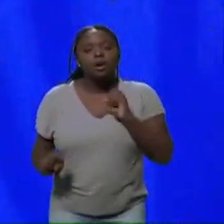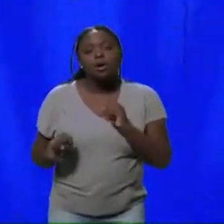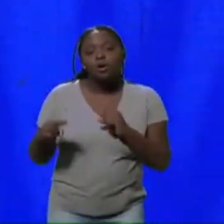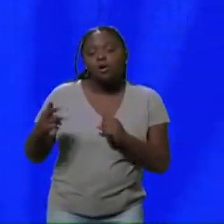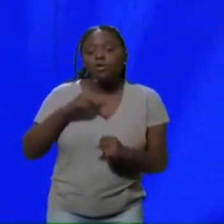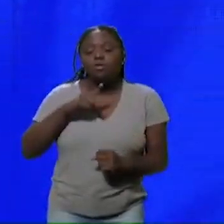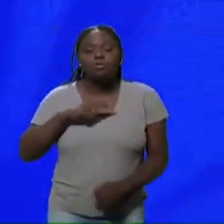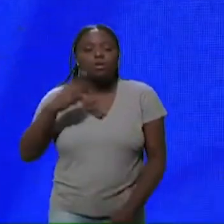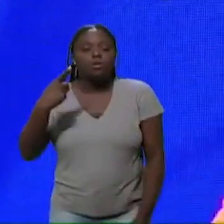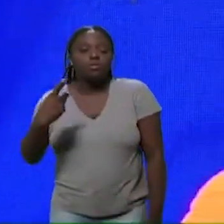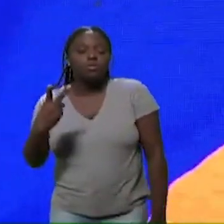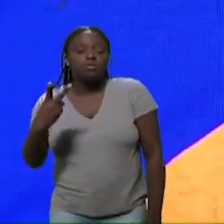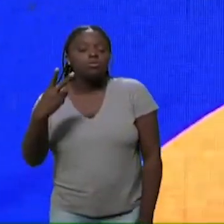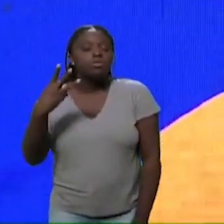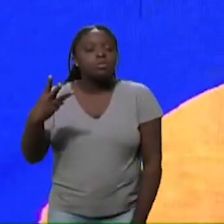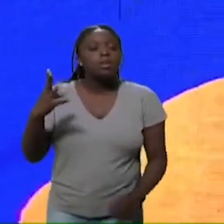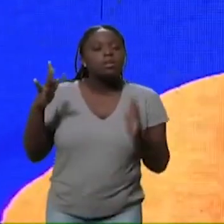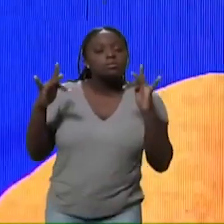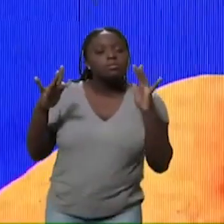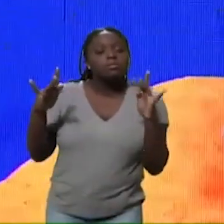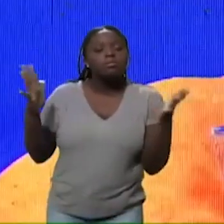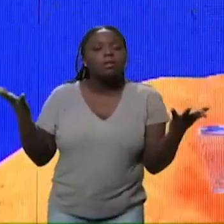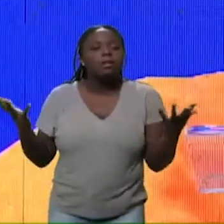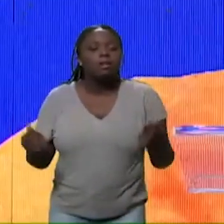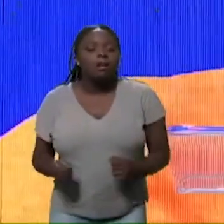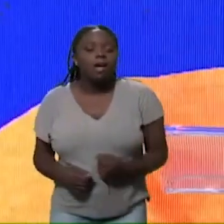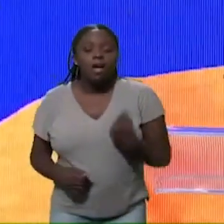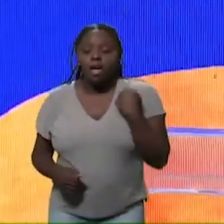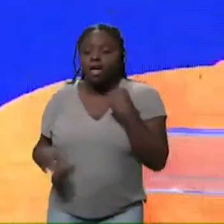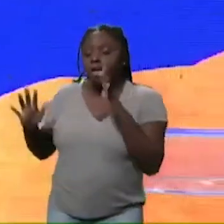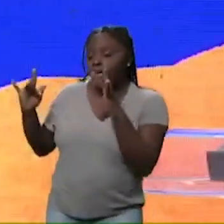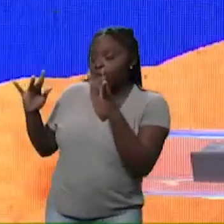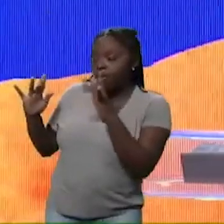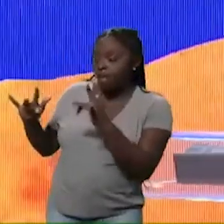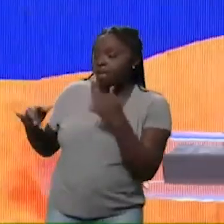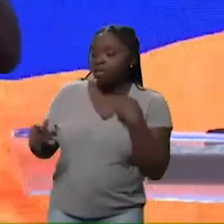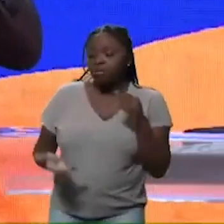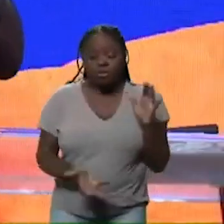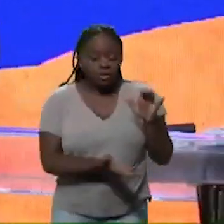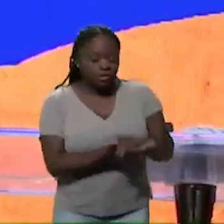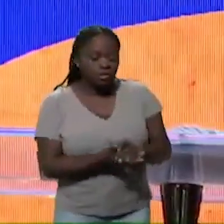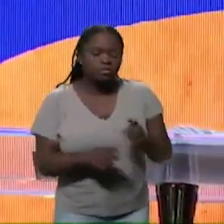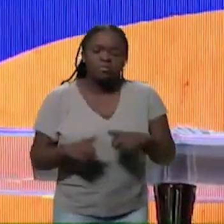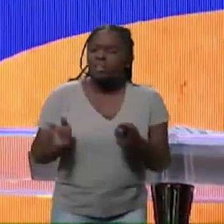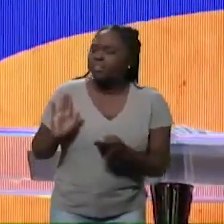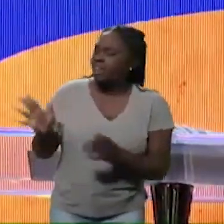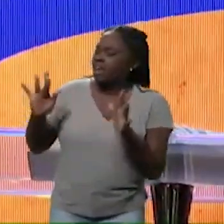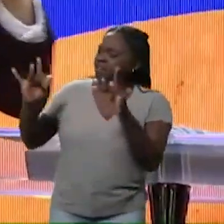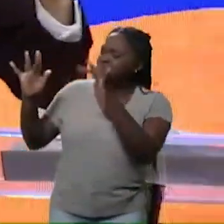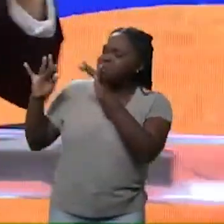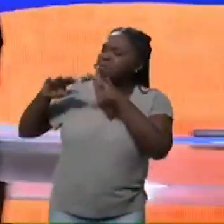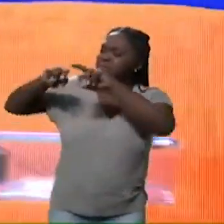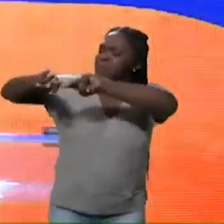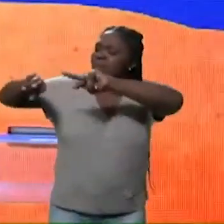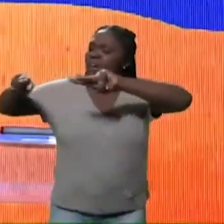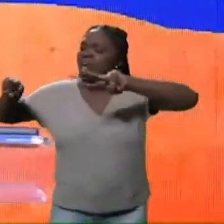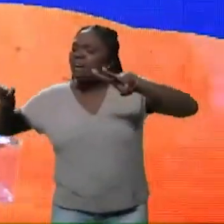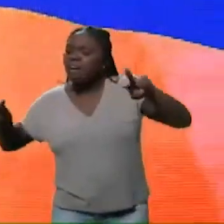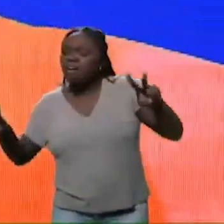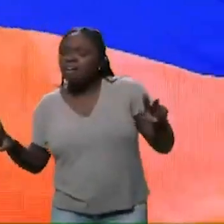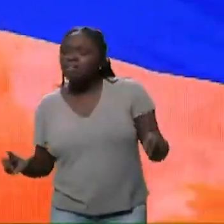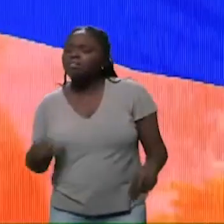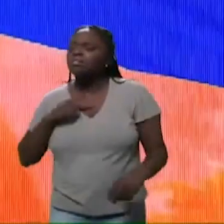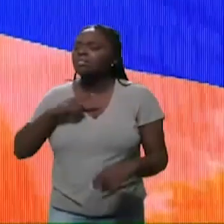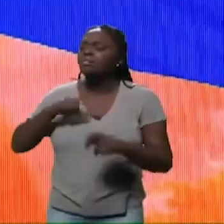quatro, curtir. É, eu estou namorando, mas eu estou casando, mas eu namorei bastante. Eu peguei bastante, eu tive